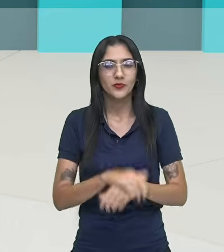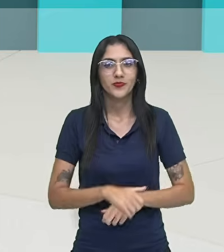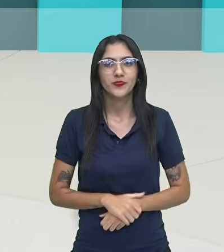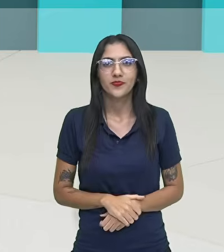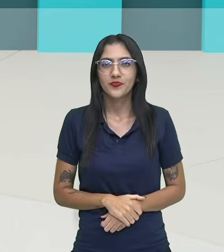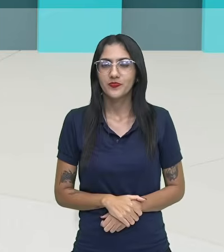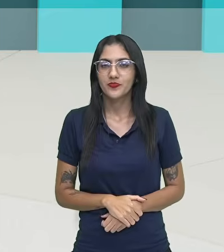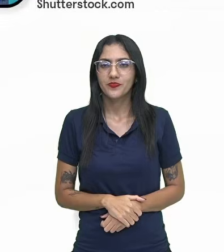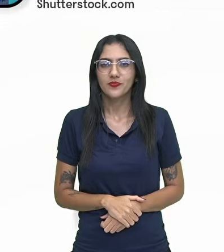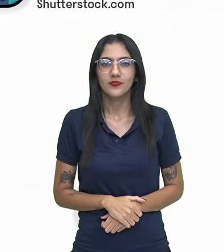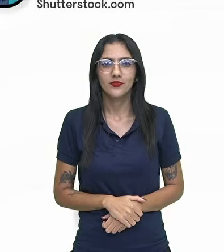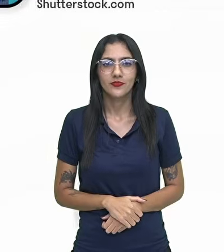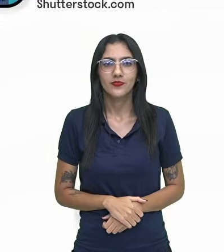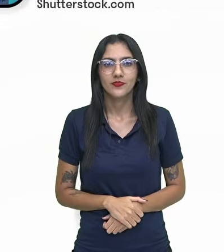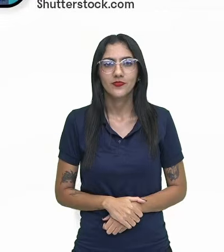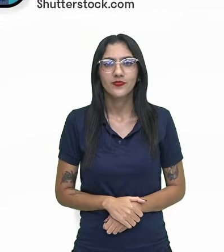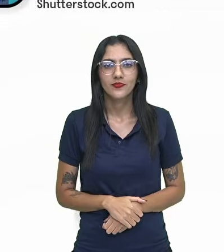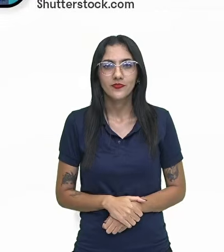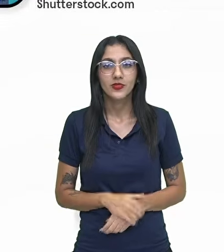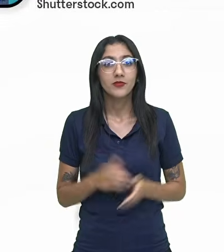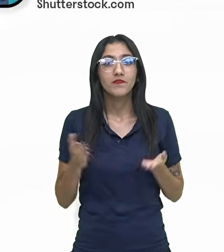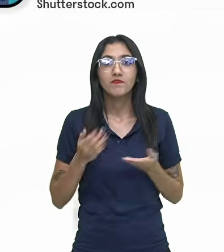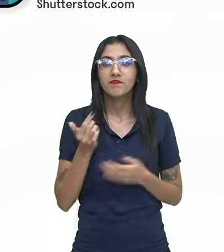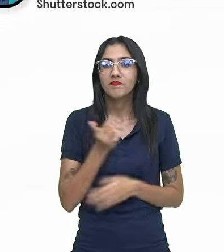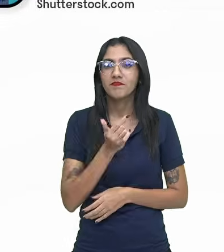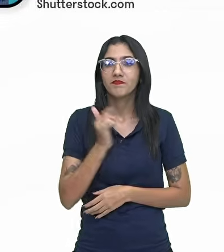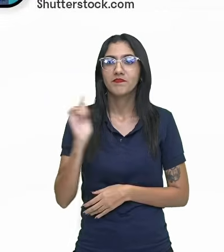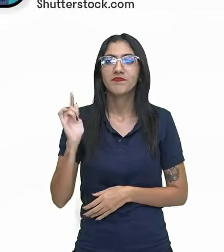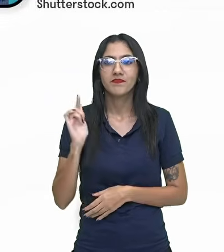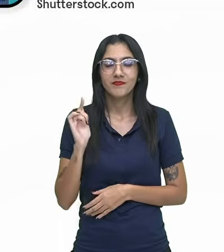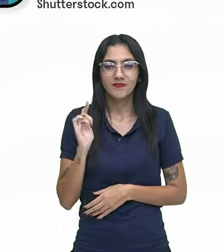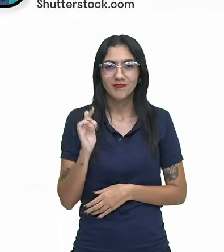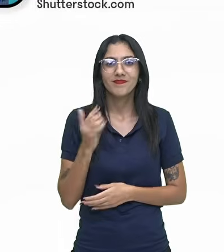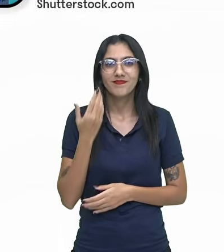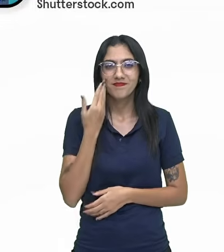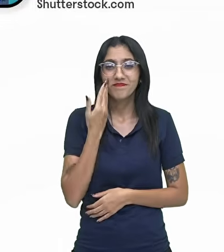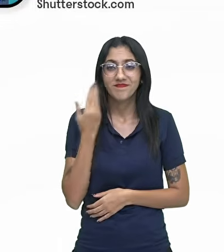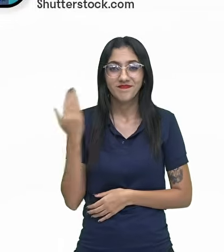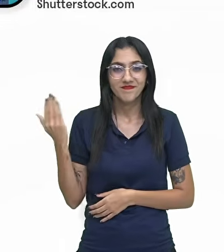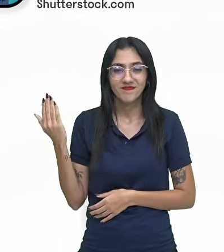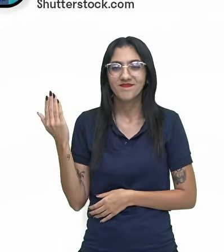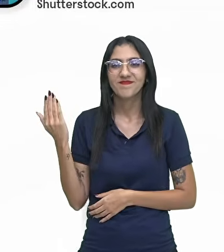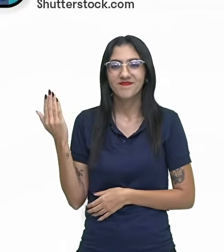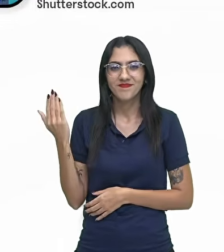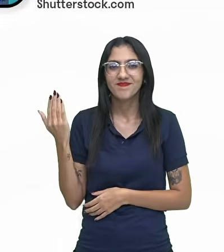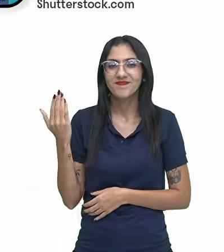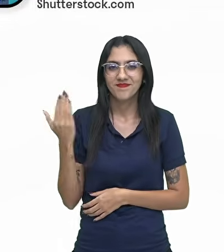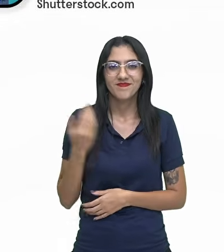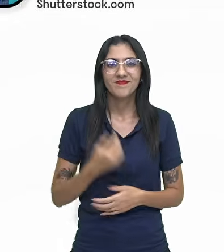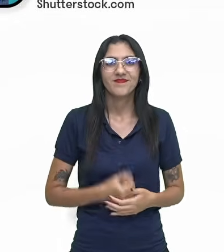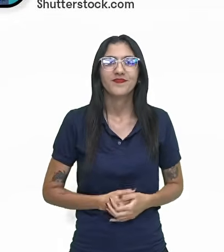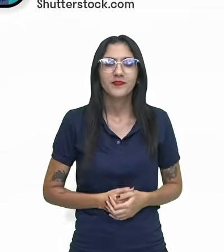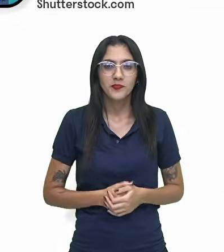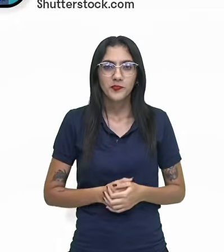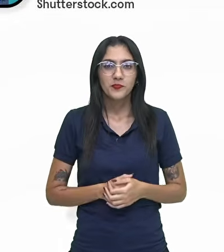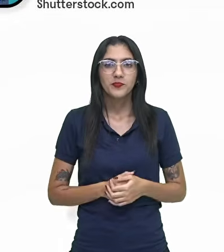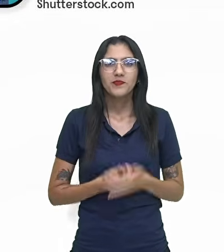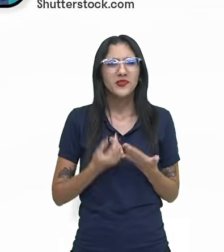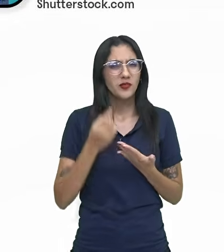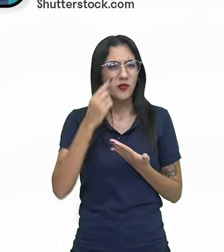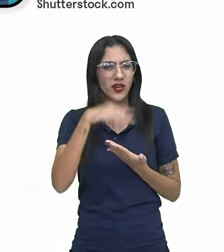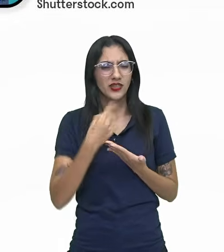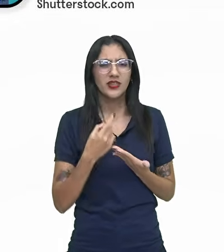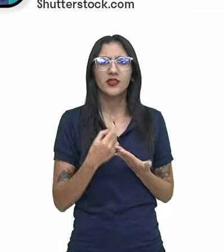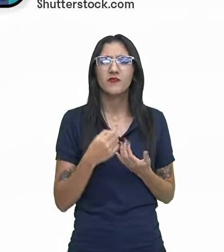aí comigo outro momento da aula. Olha o que aparece aí, euzinha, como dizem, não é? O vlog não é